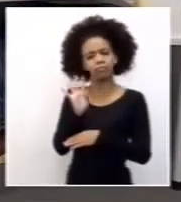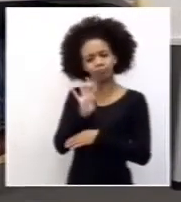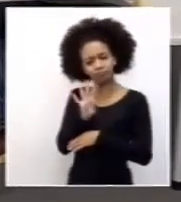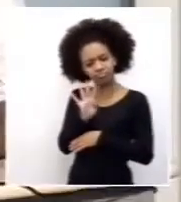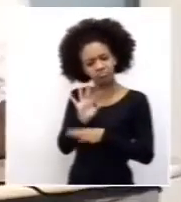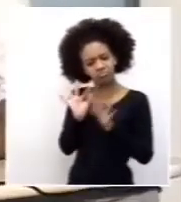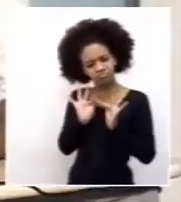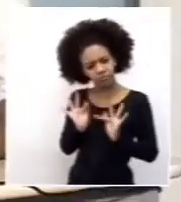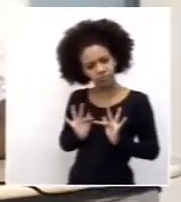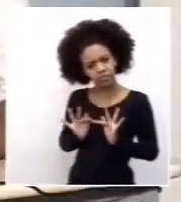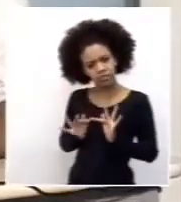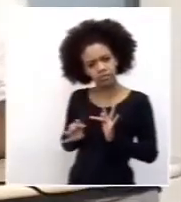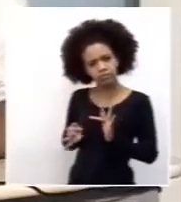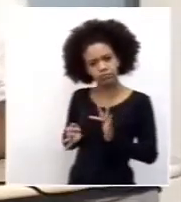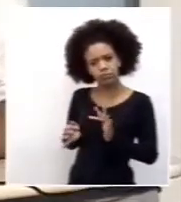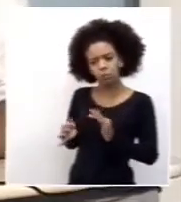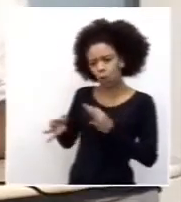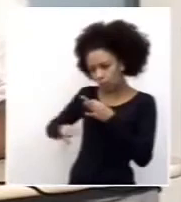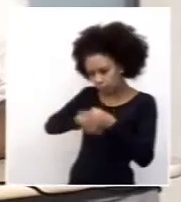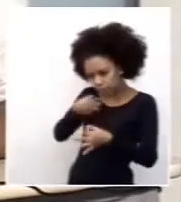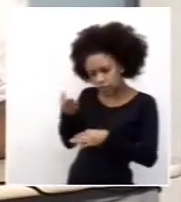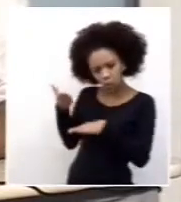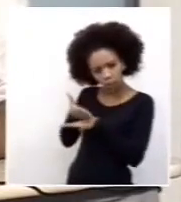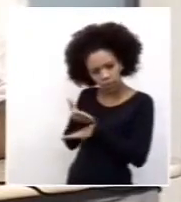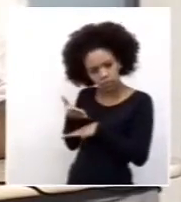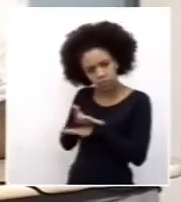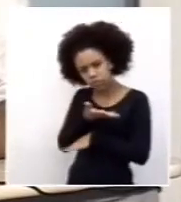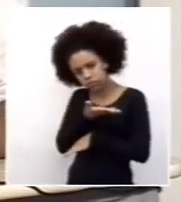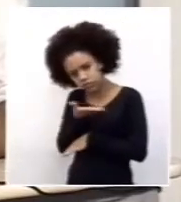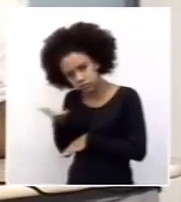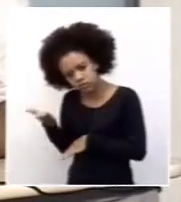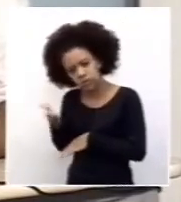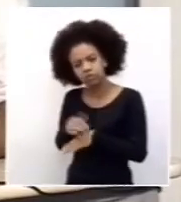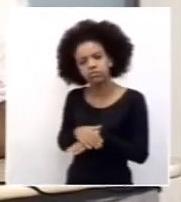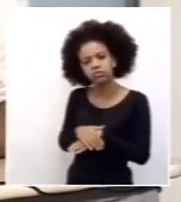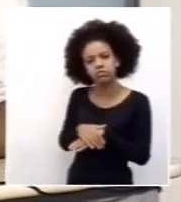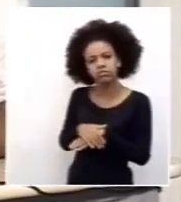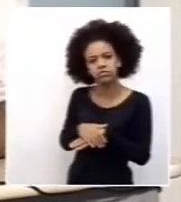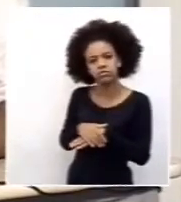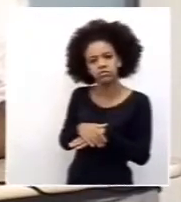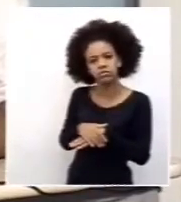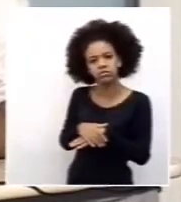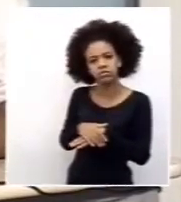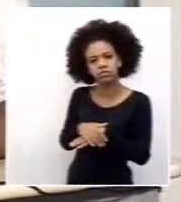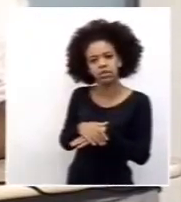essa devolutiva de vocês, é super importante esse momento.